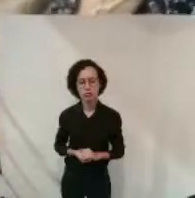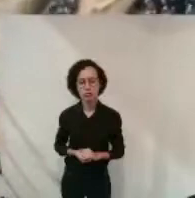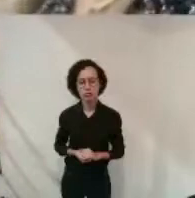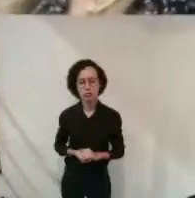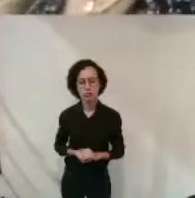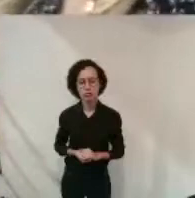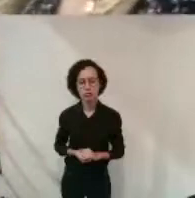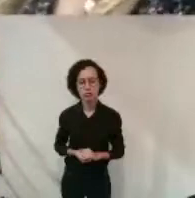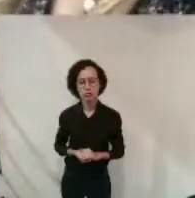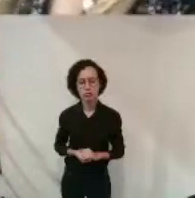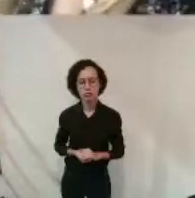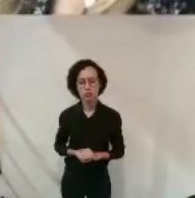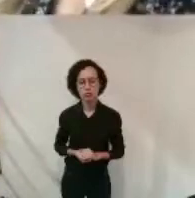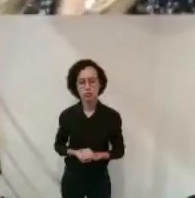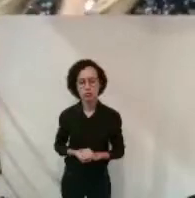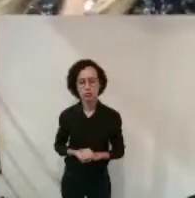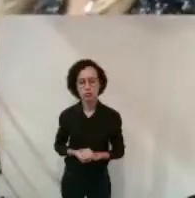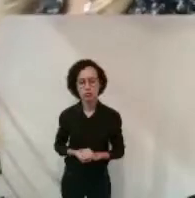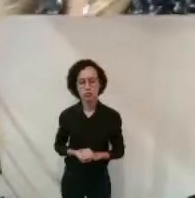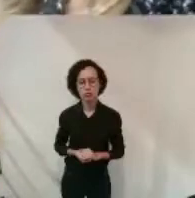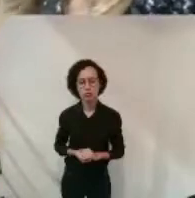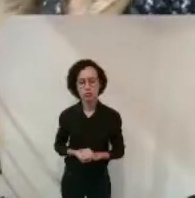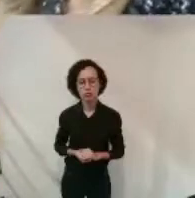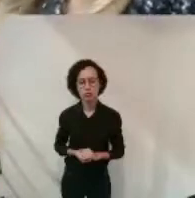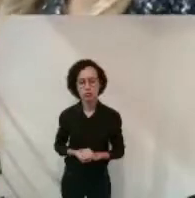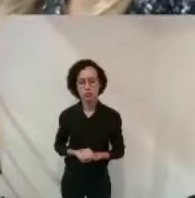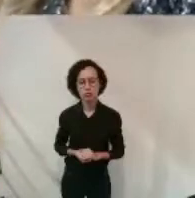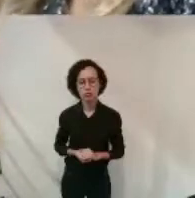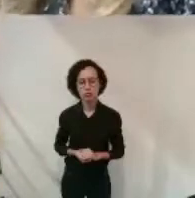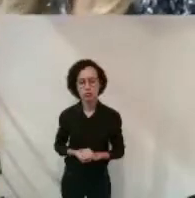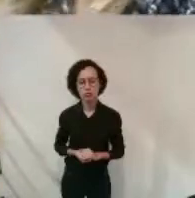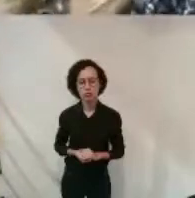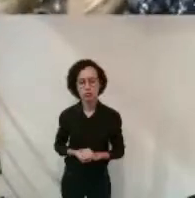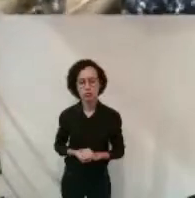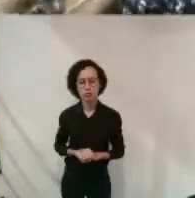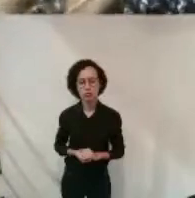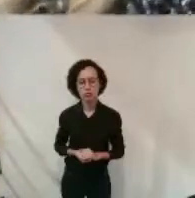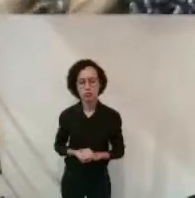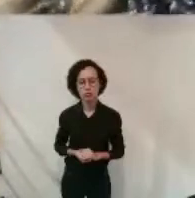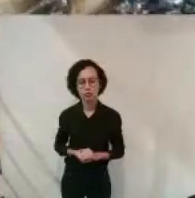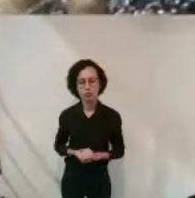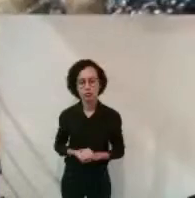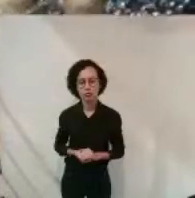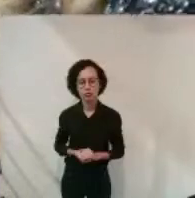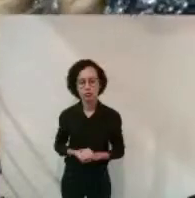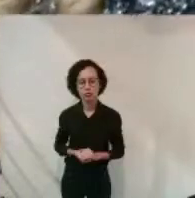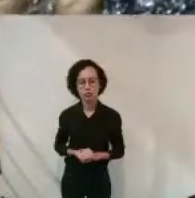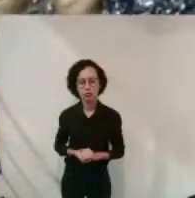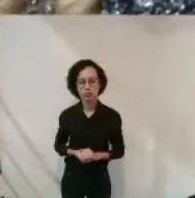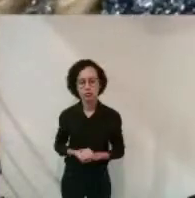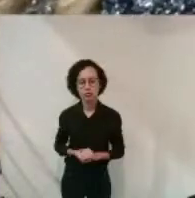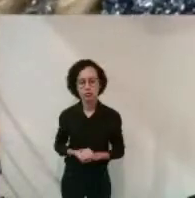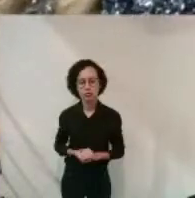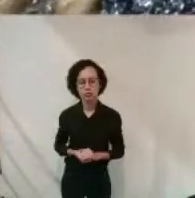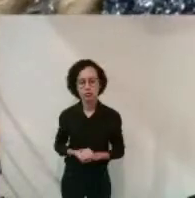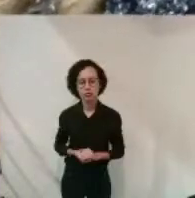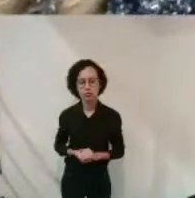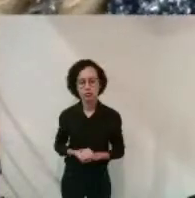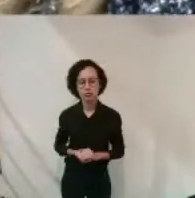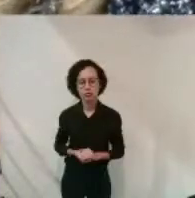mais limitado, de conseguir realizar essa remediação ambiental desse passivo deixado pelos antigos